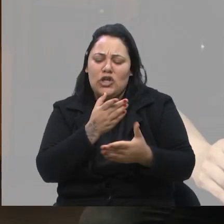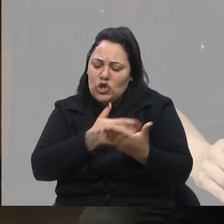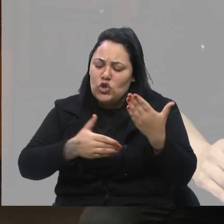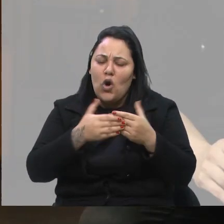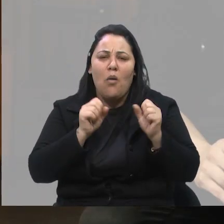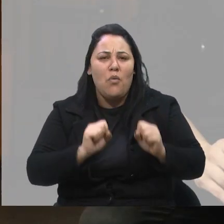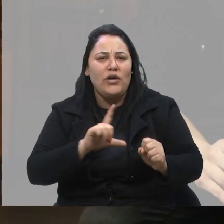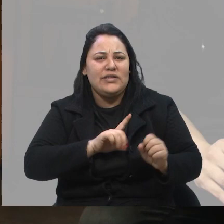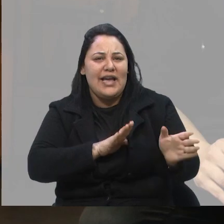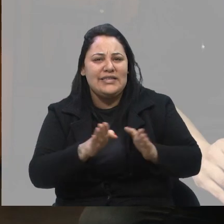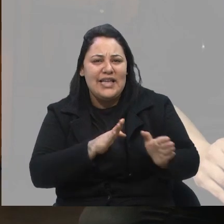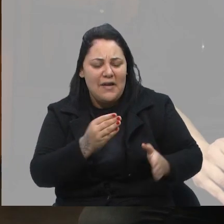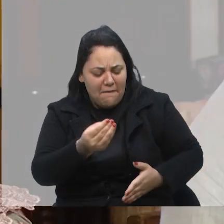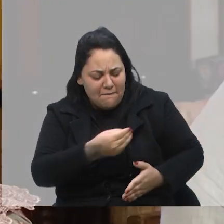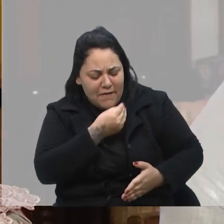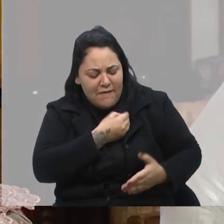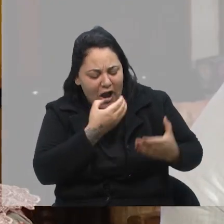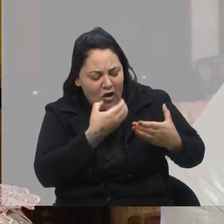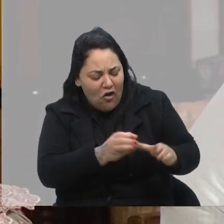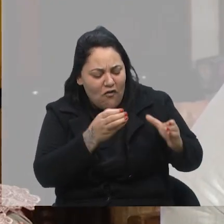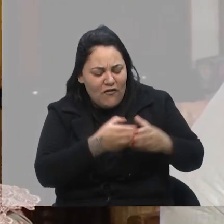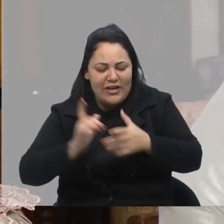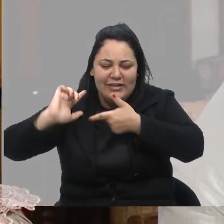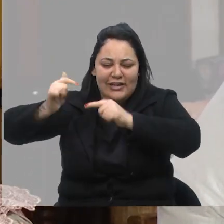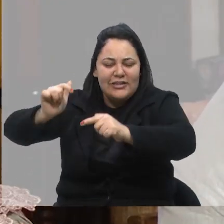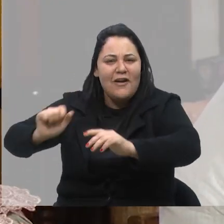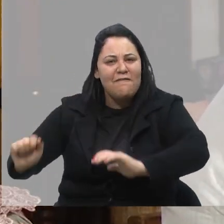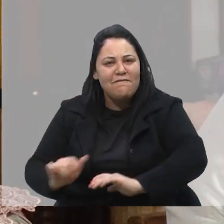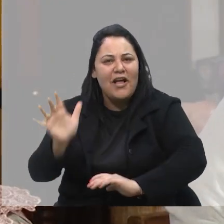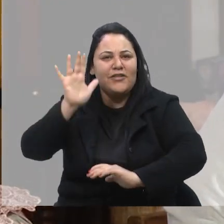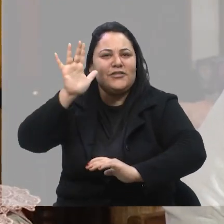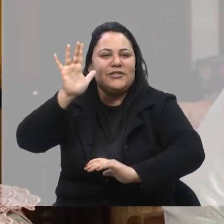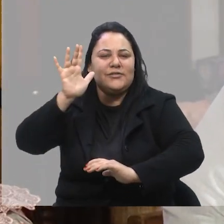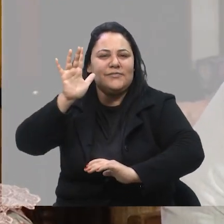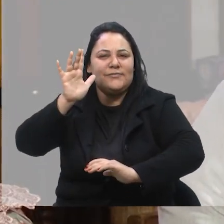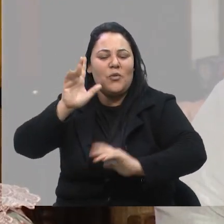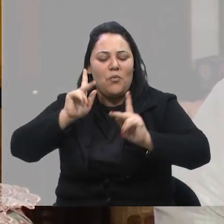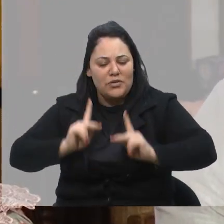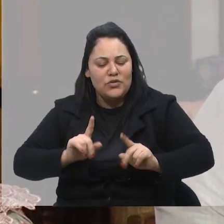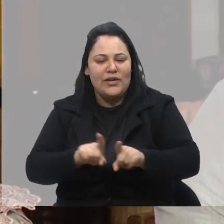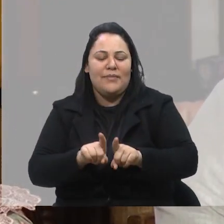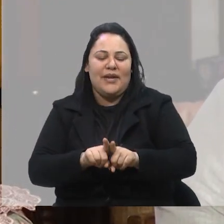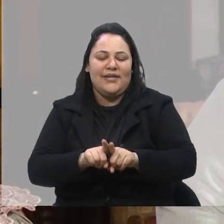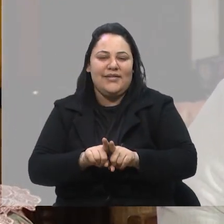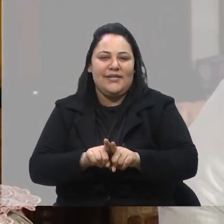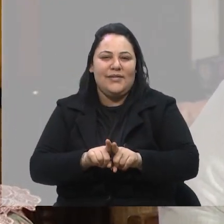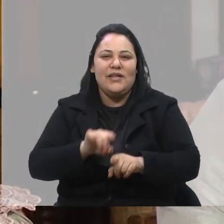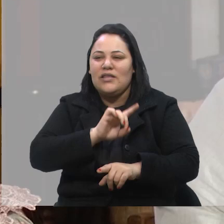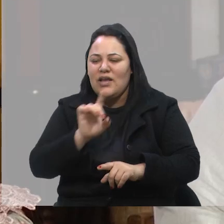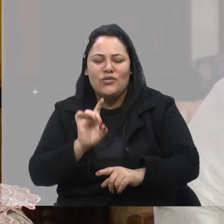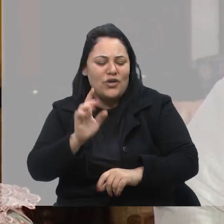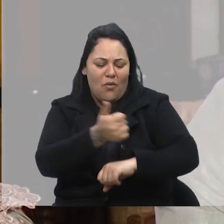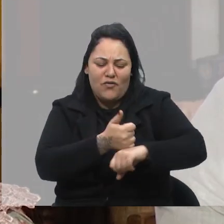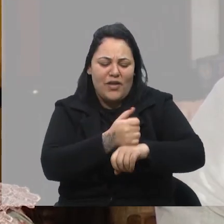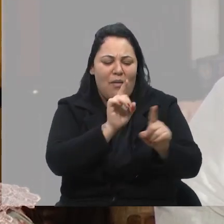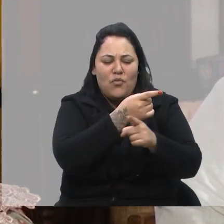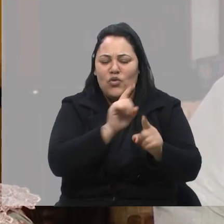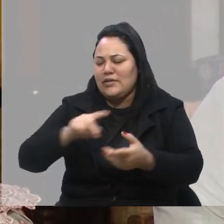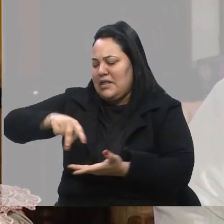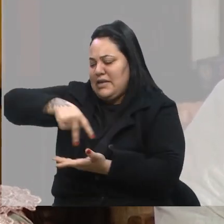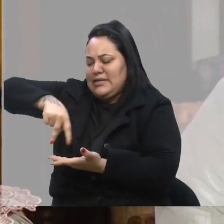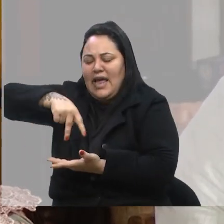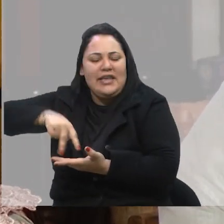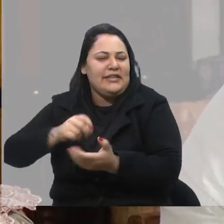possam vivenciar a nossa tradição, que ela enriquece a gente como ser humano, não só como músicos ou como